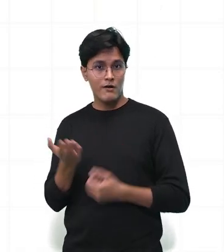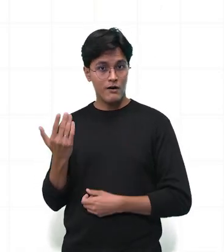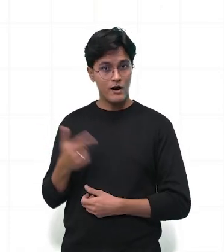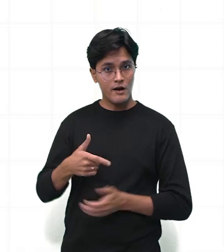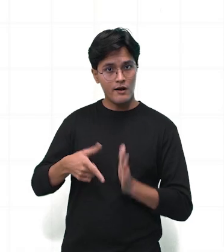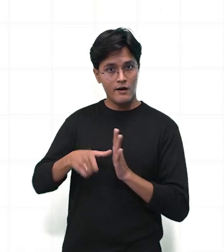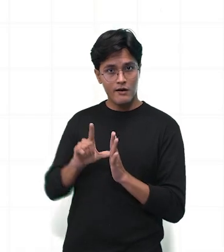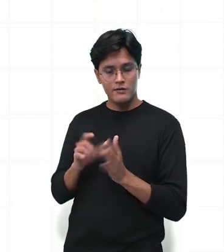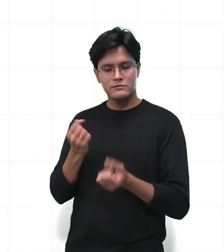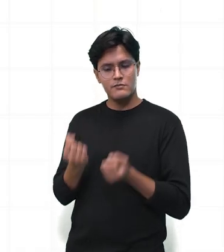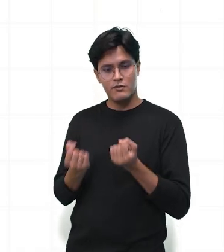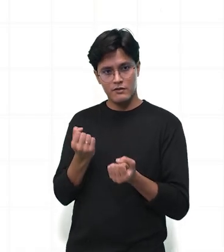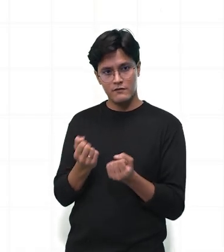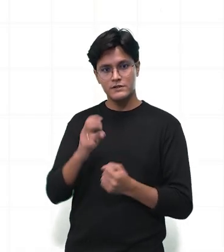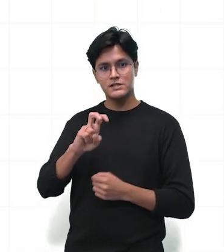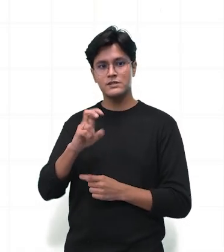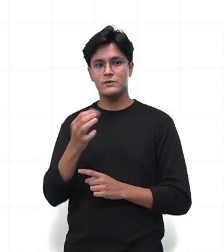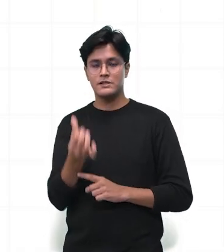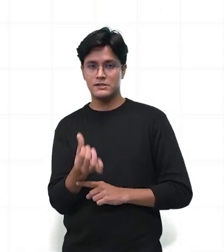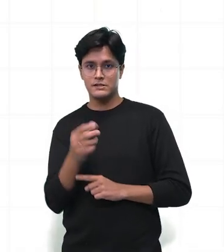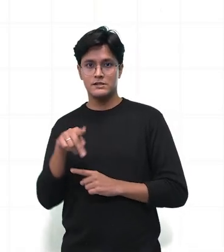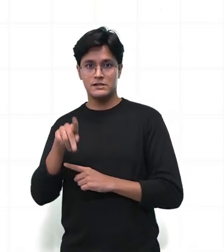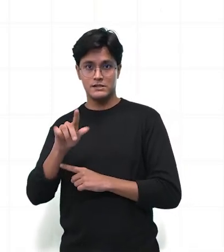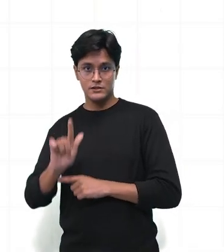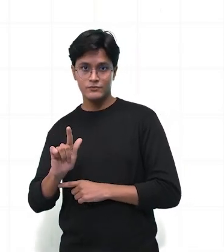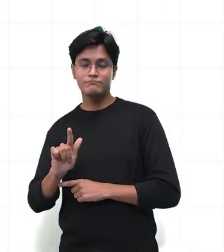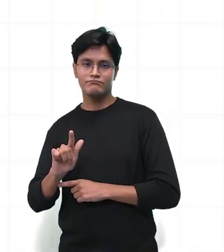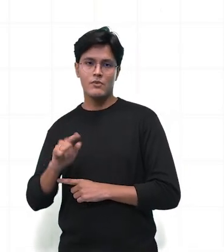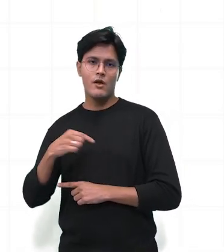estou pesando 63.